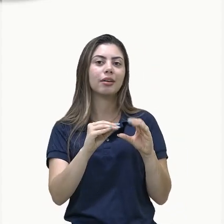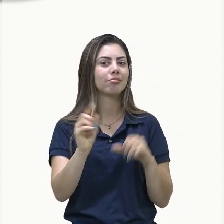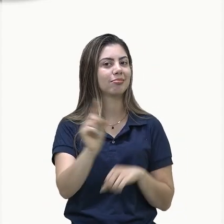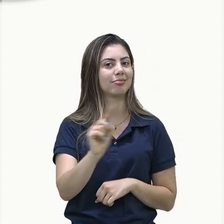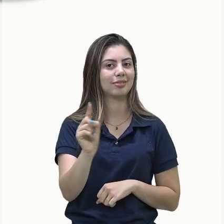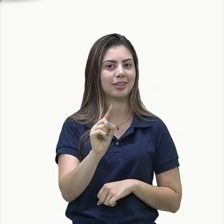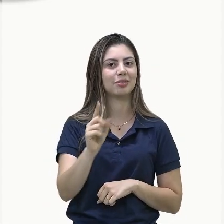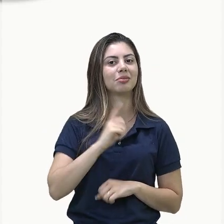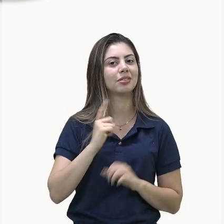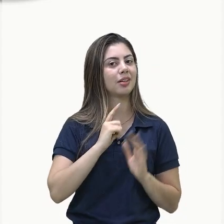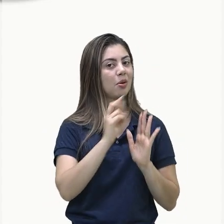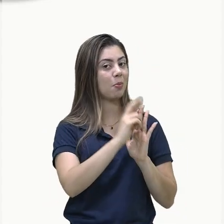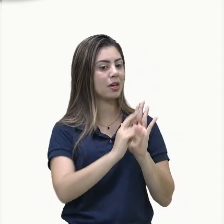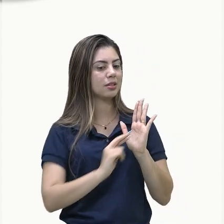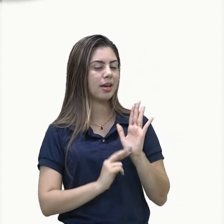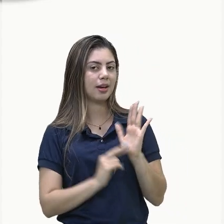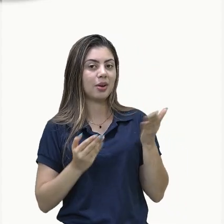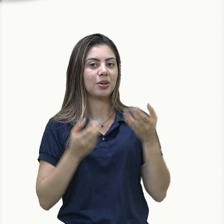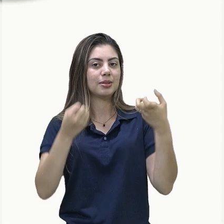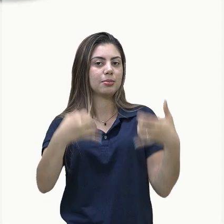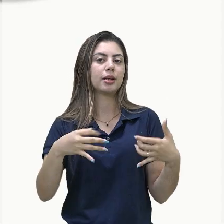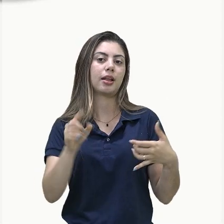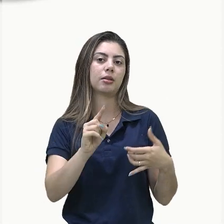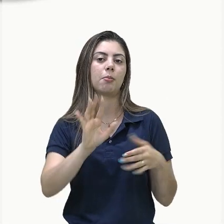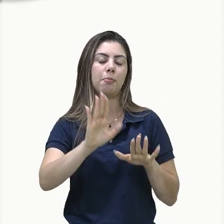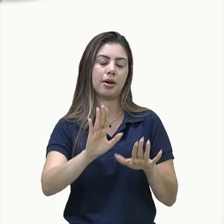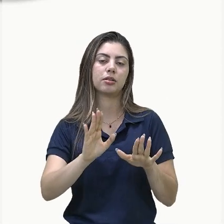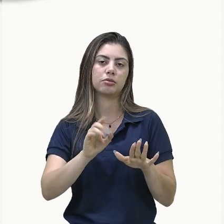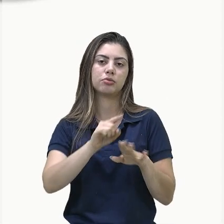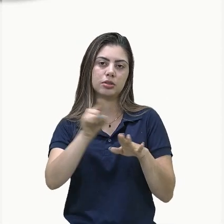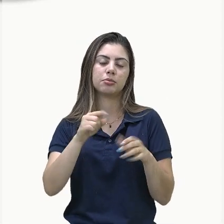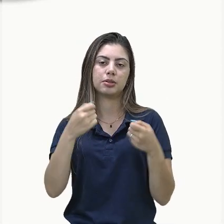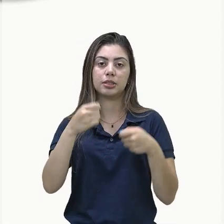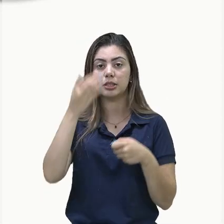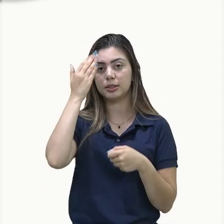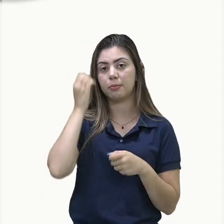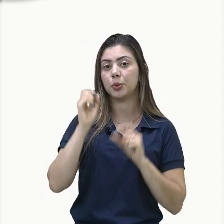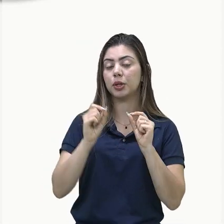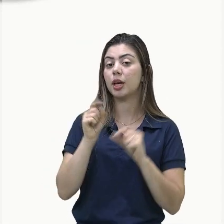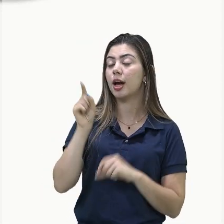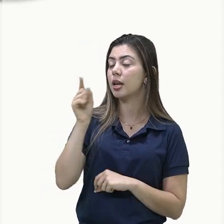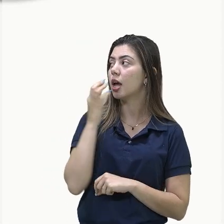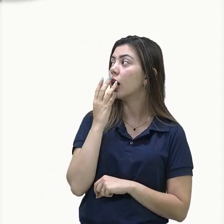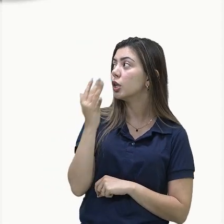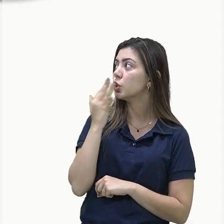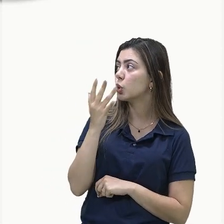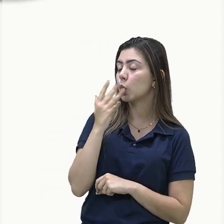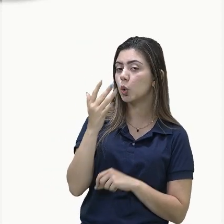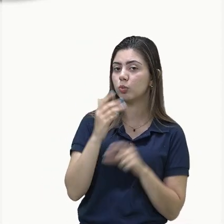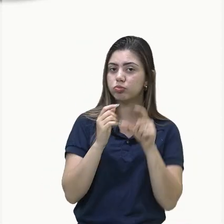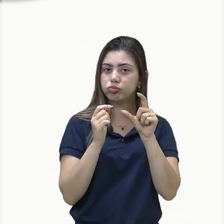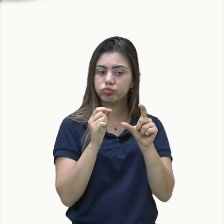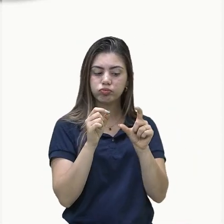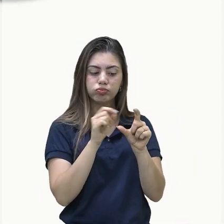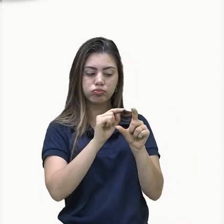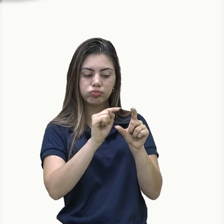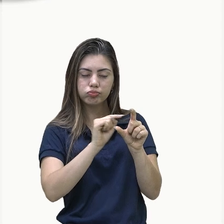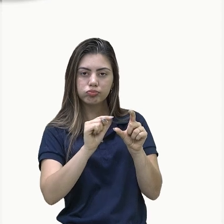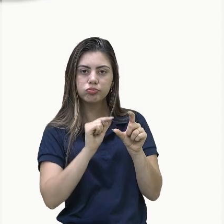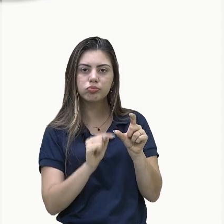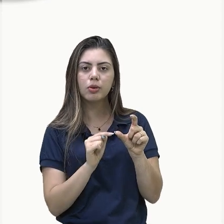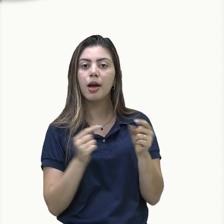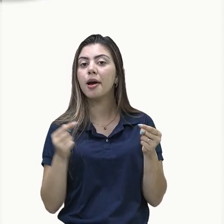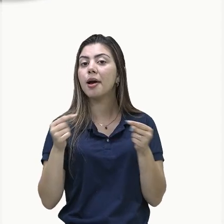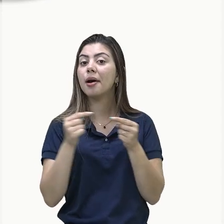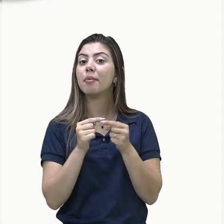vai comentar hoje sobre isso, mas só para que você fique sabendo, essas cores no corpo do resistor, elas